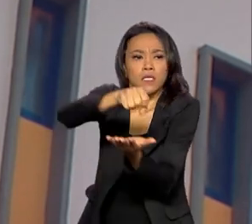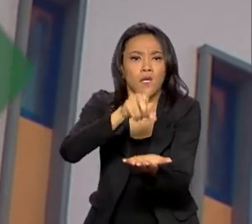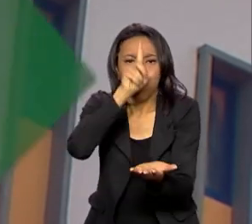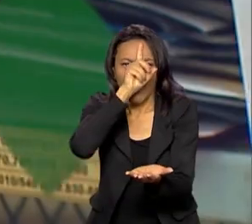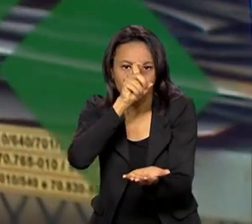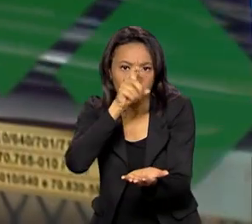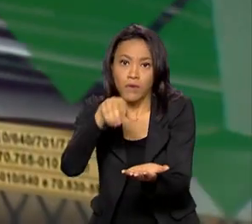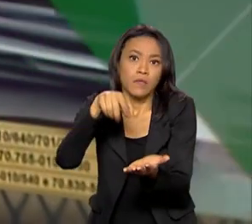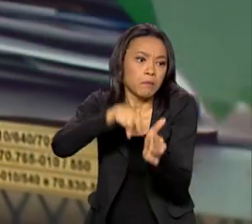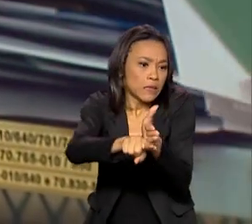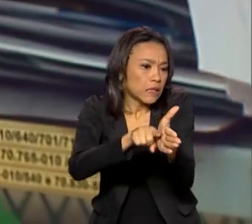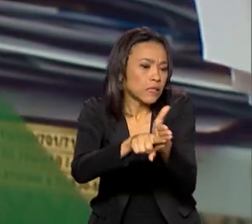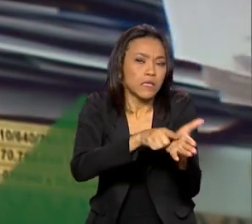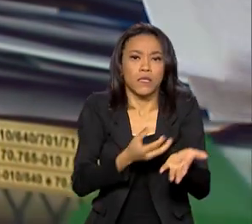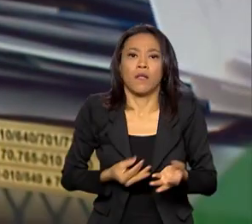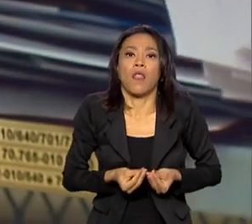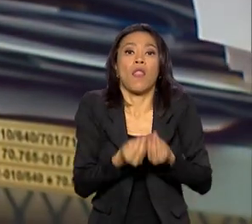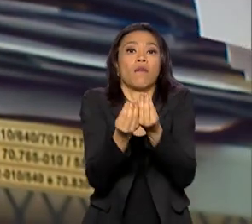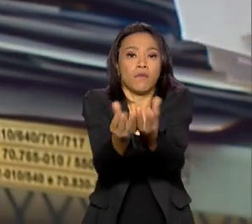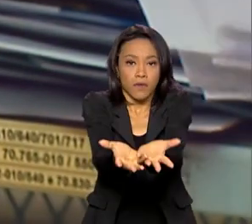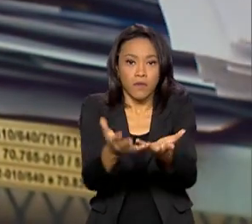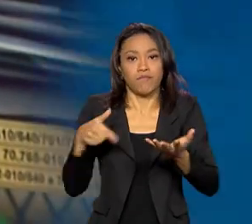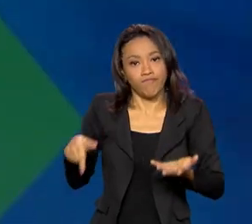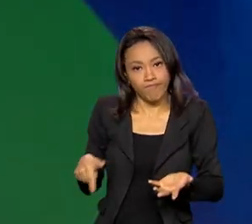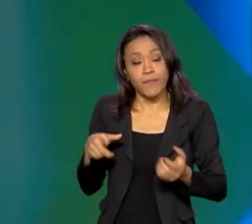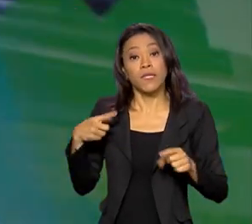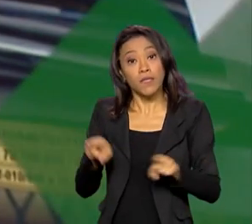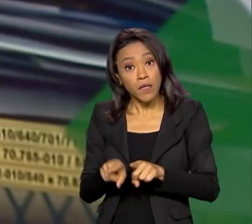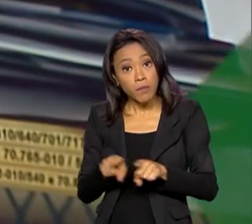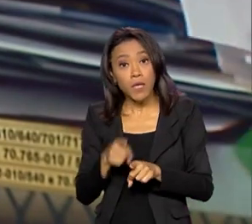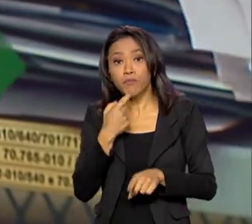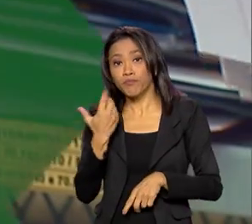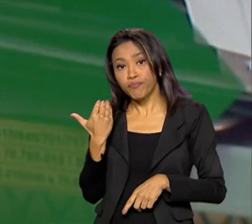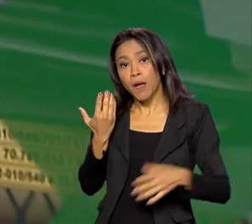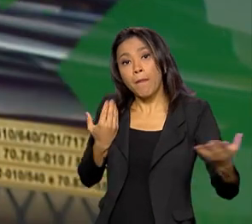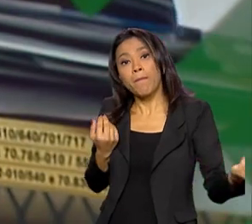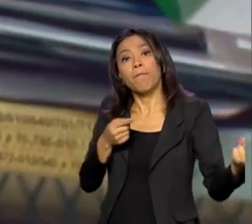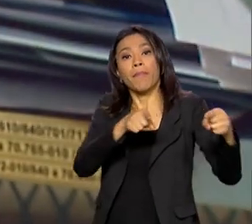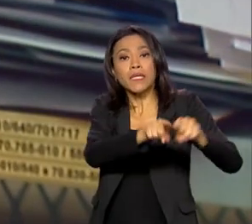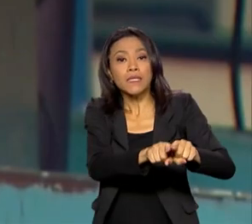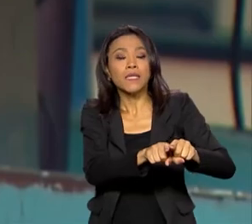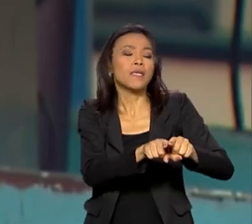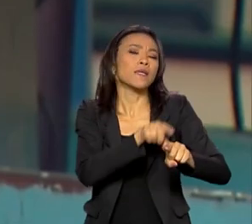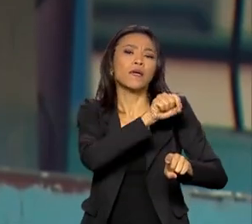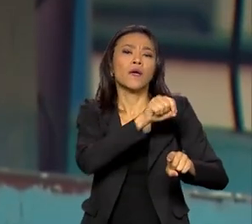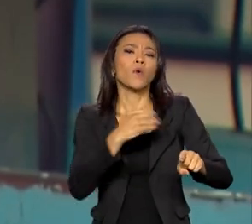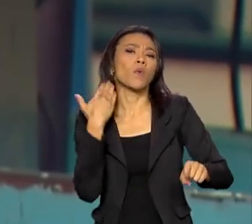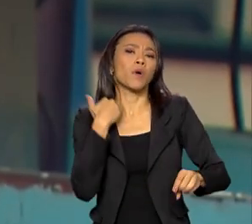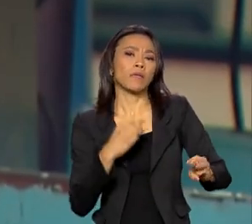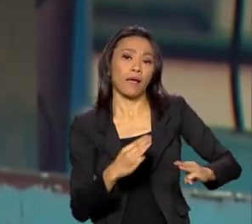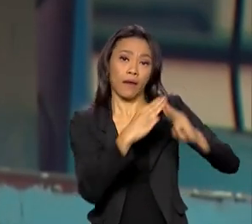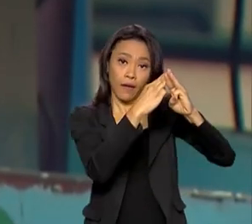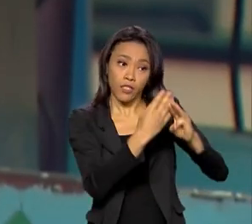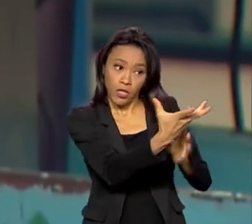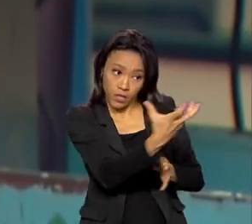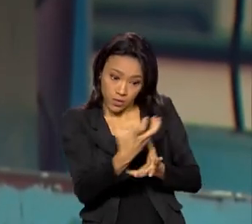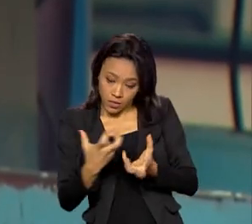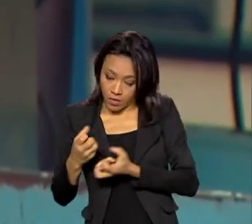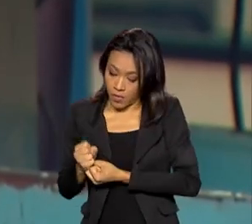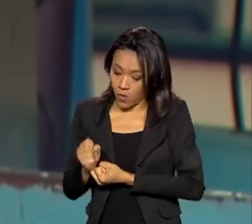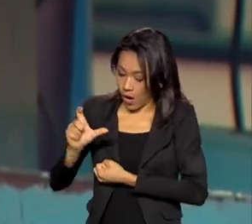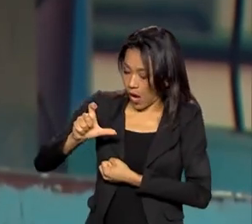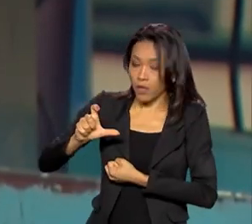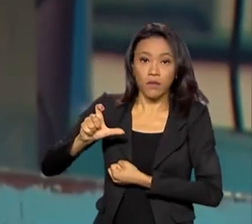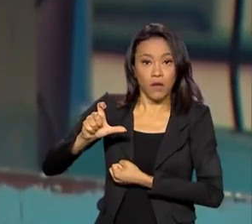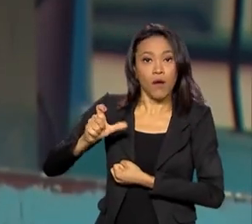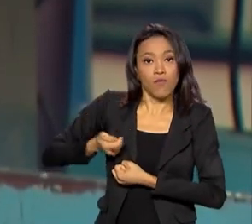também apoiamos, em parceria com a Caixa Econômica Federal, a distribuição dos cartões de auxílio do Auxílio Brasil, do